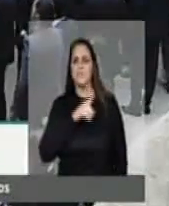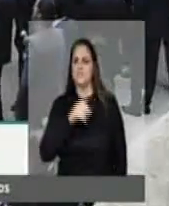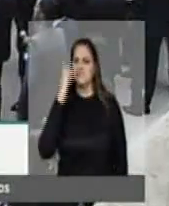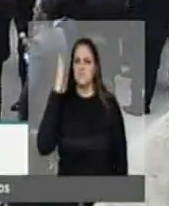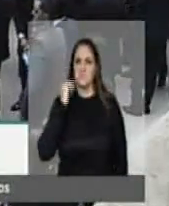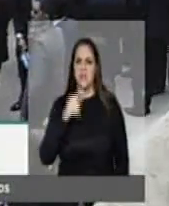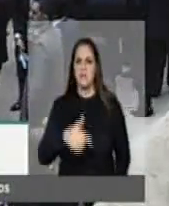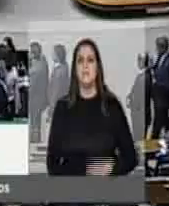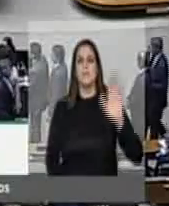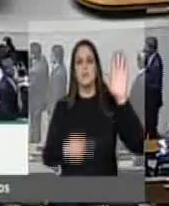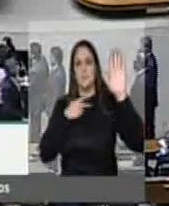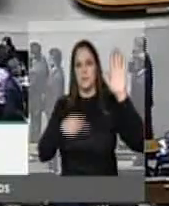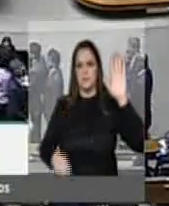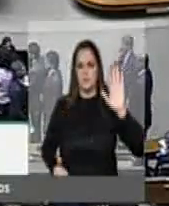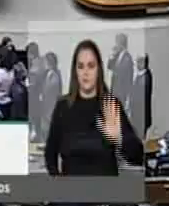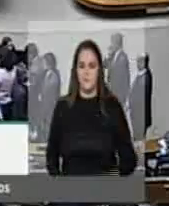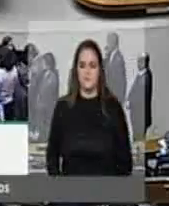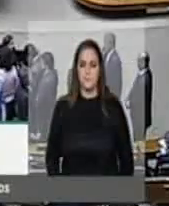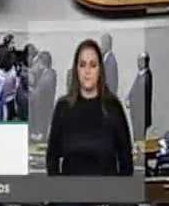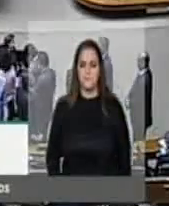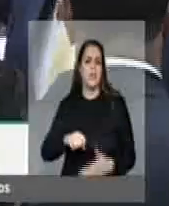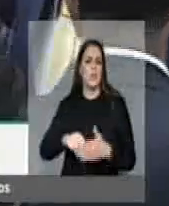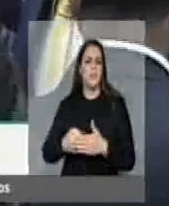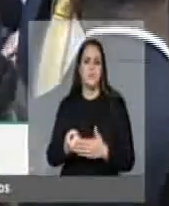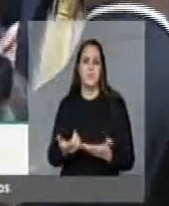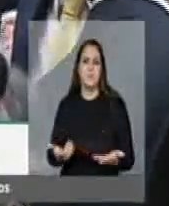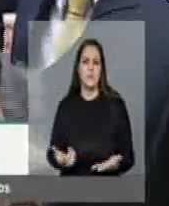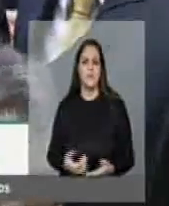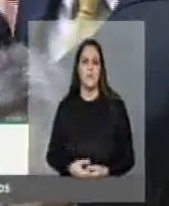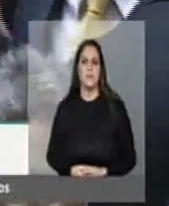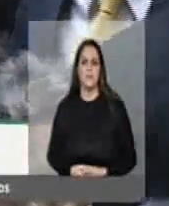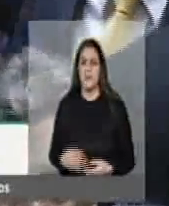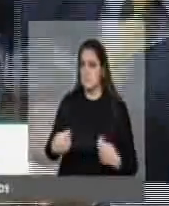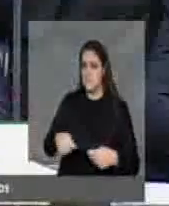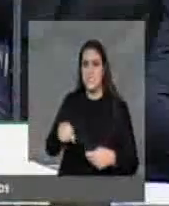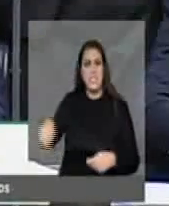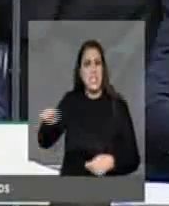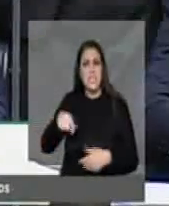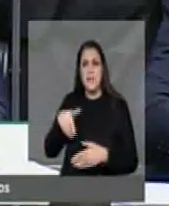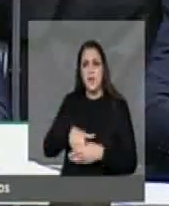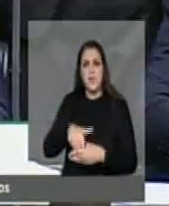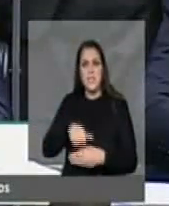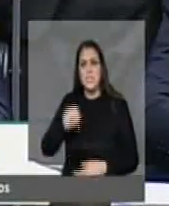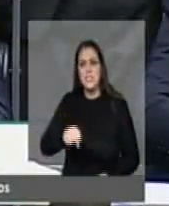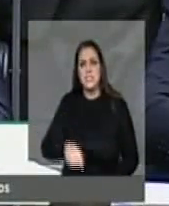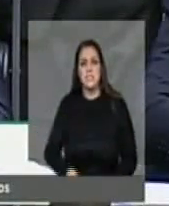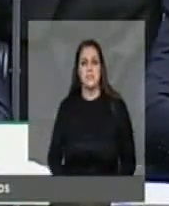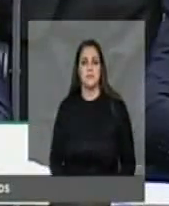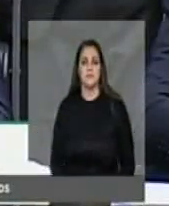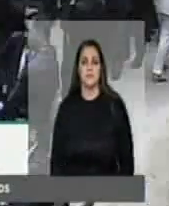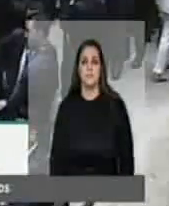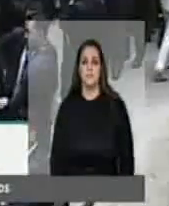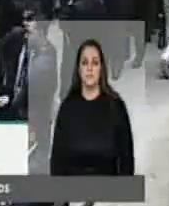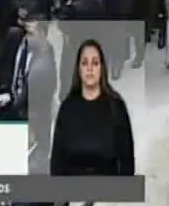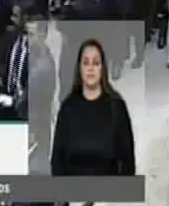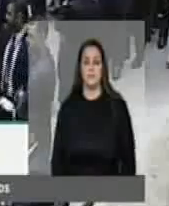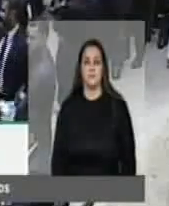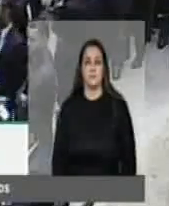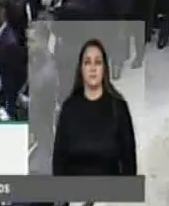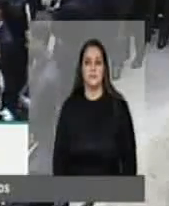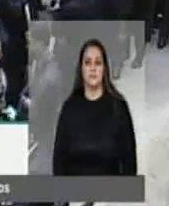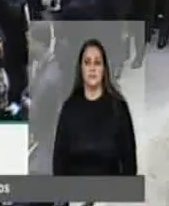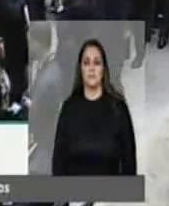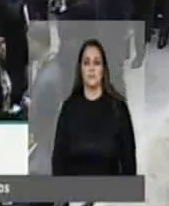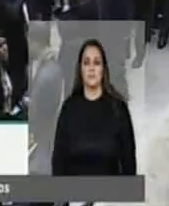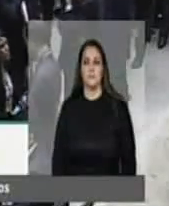prosseguimento da denúncia evitou marcar presença por volta de 1 hora da tarde o governo conseguiu aprovar requerimento para encerrar os